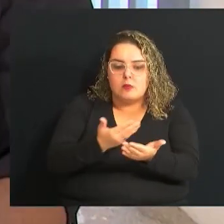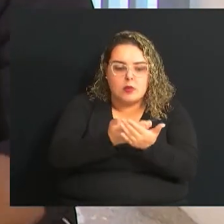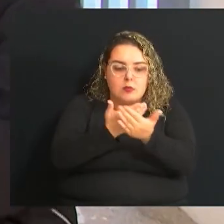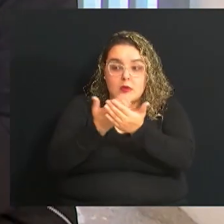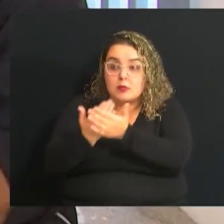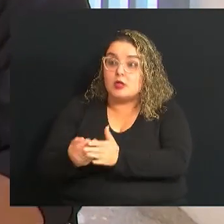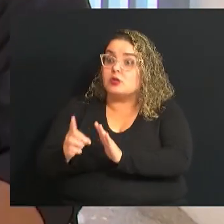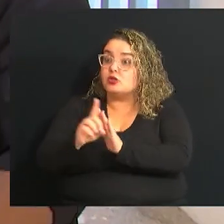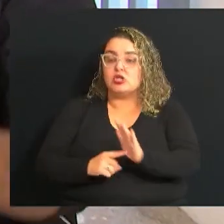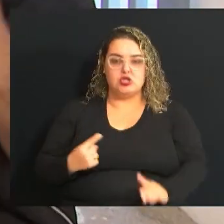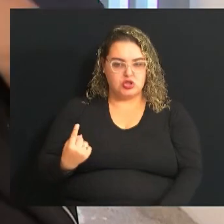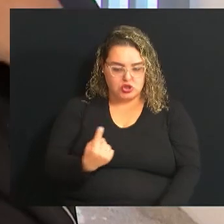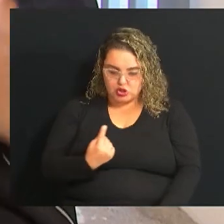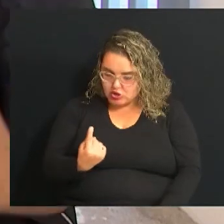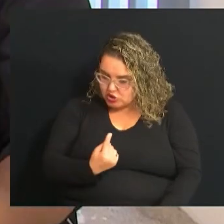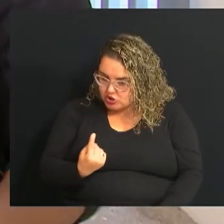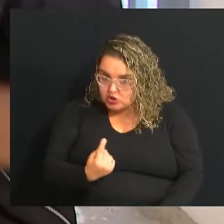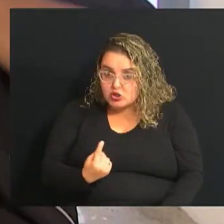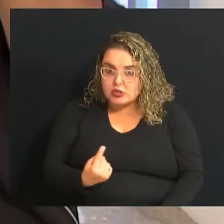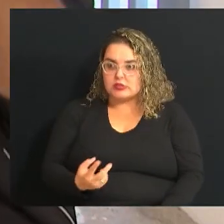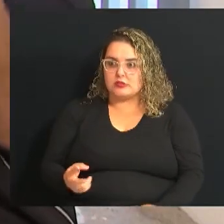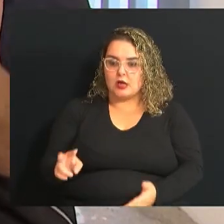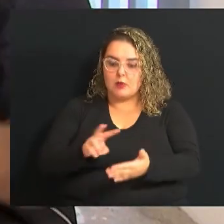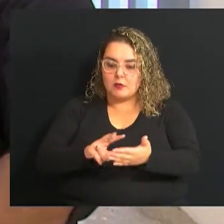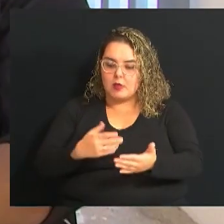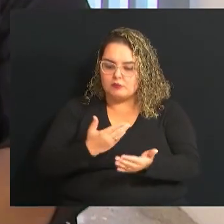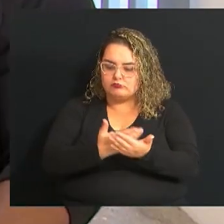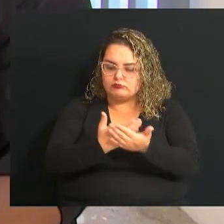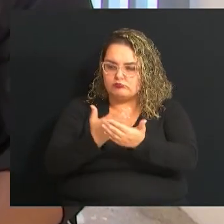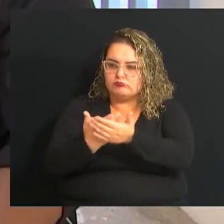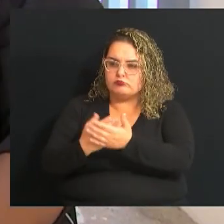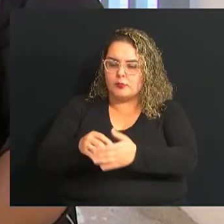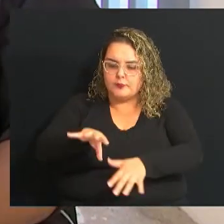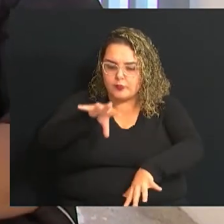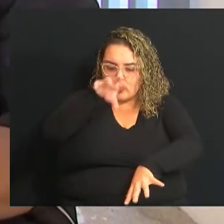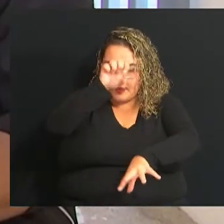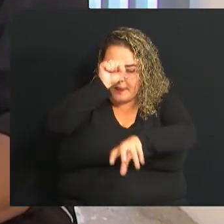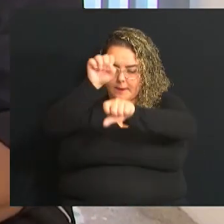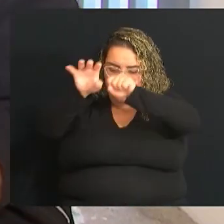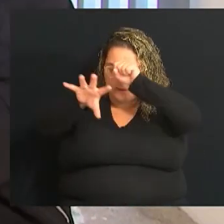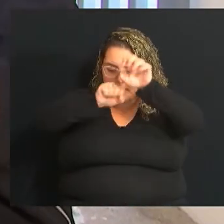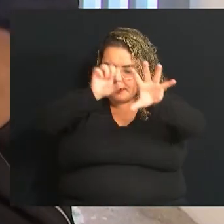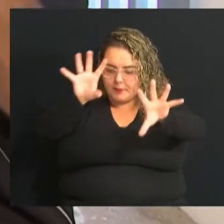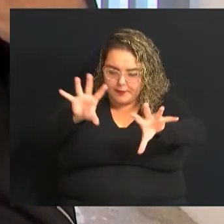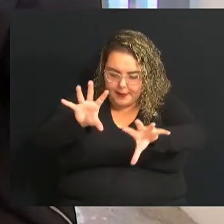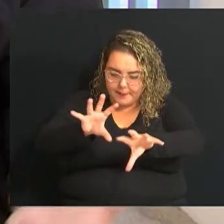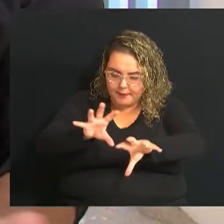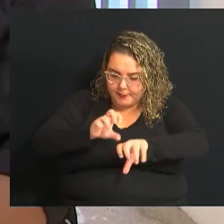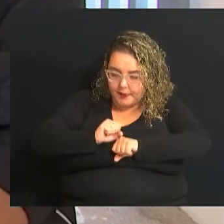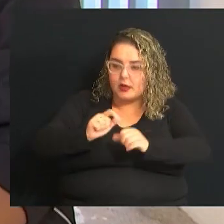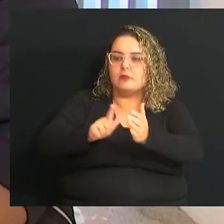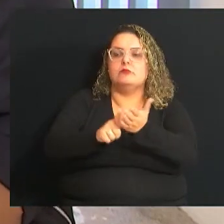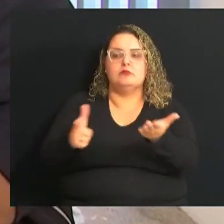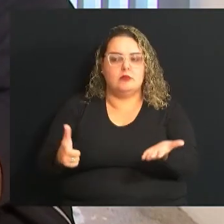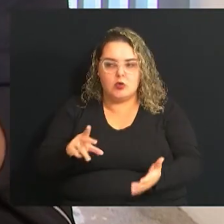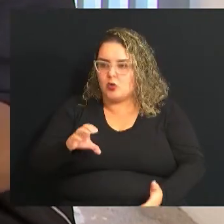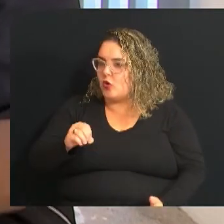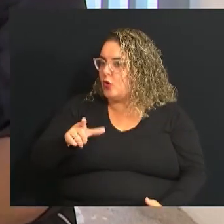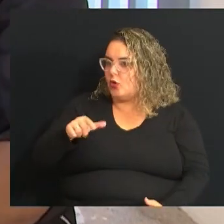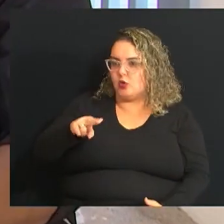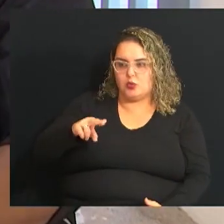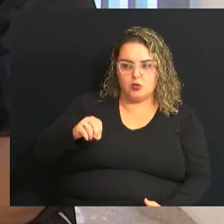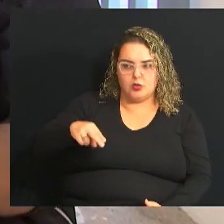ele defendia os escravos que podiam pagar pela carta de alforria, mas eram impedidos por seus donos. Ele que